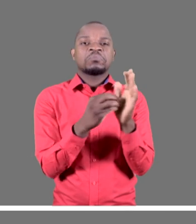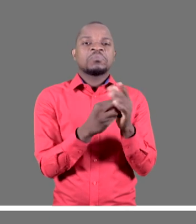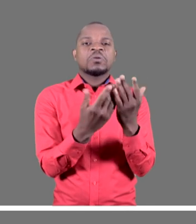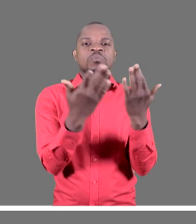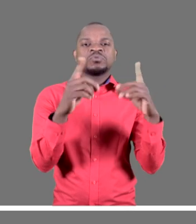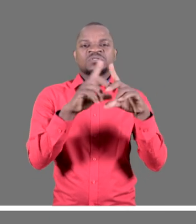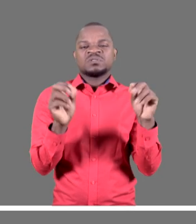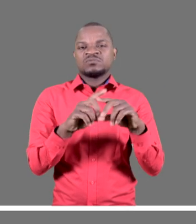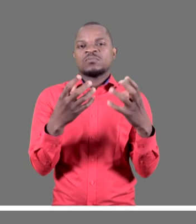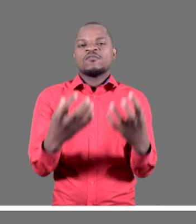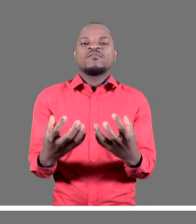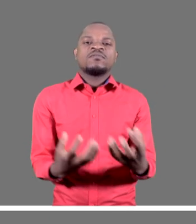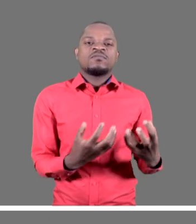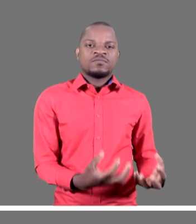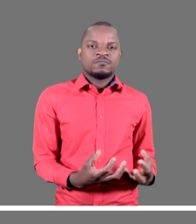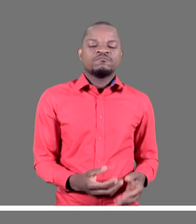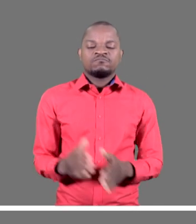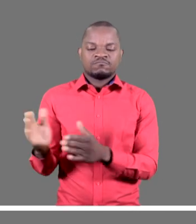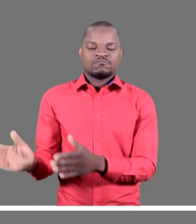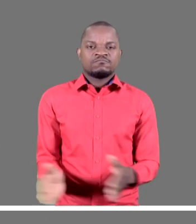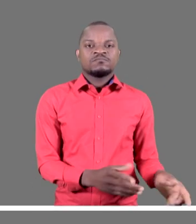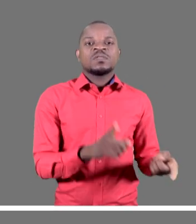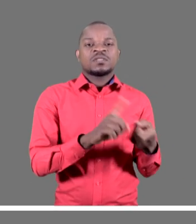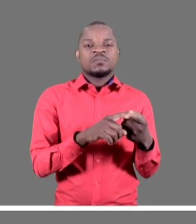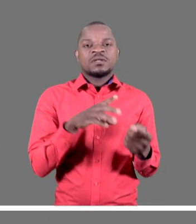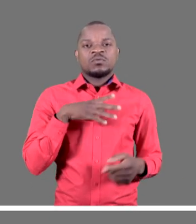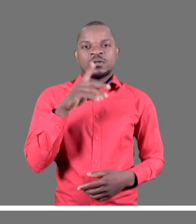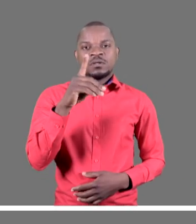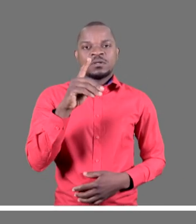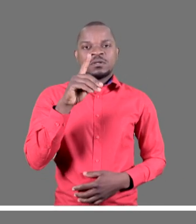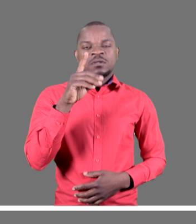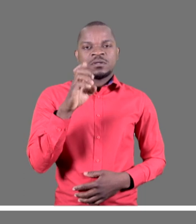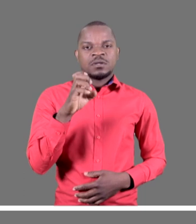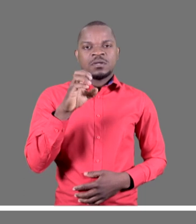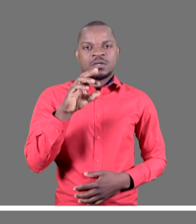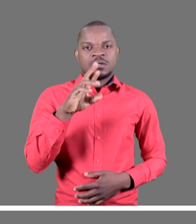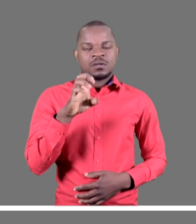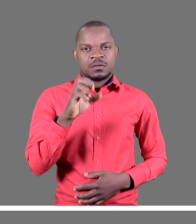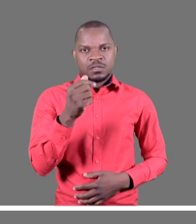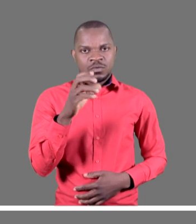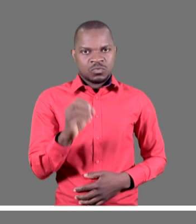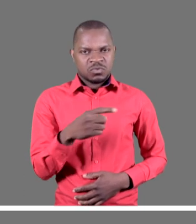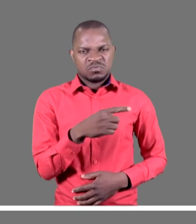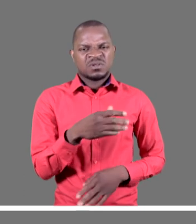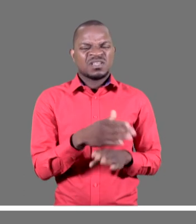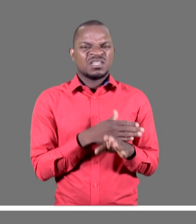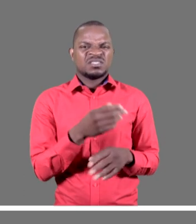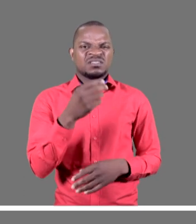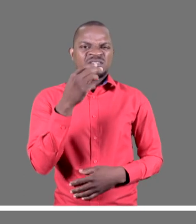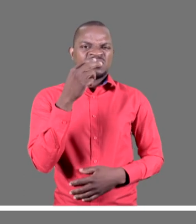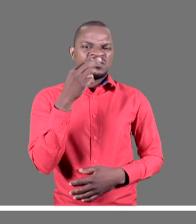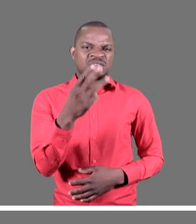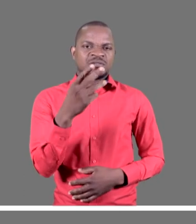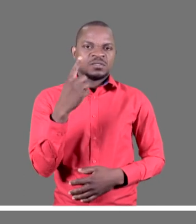coisa. Como também olhamos para o decreto 53, para 2018, de 31 de